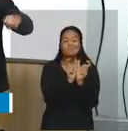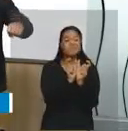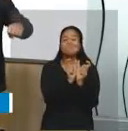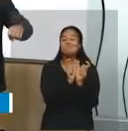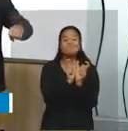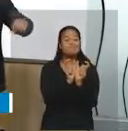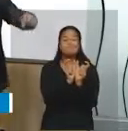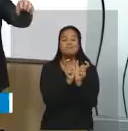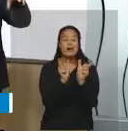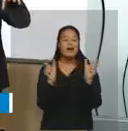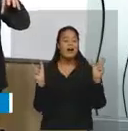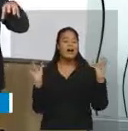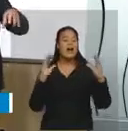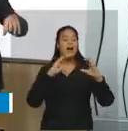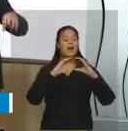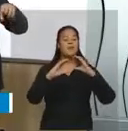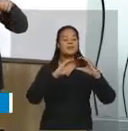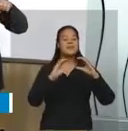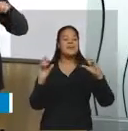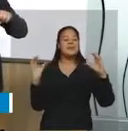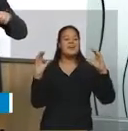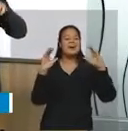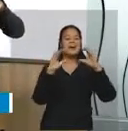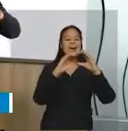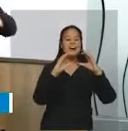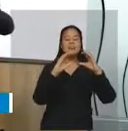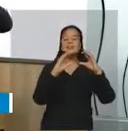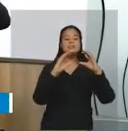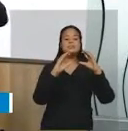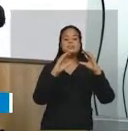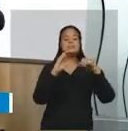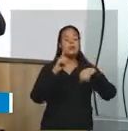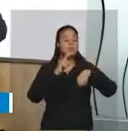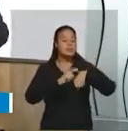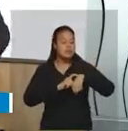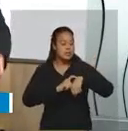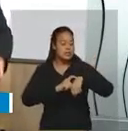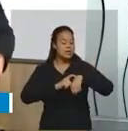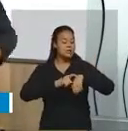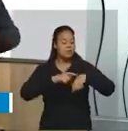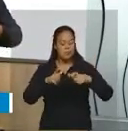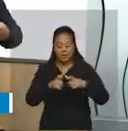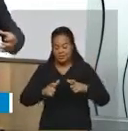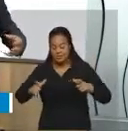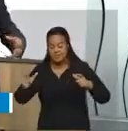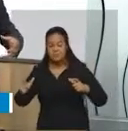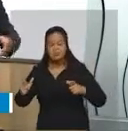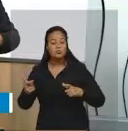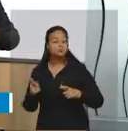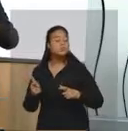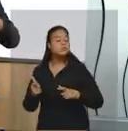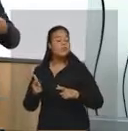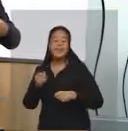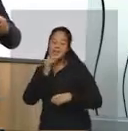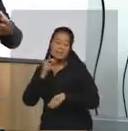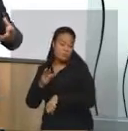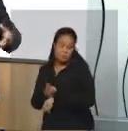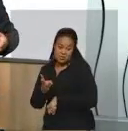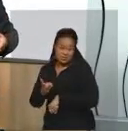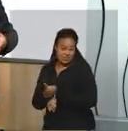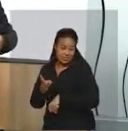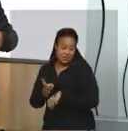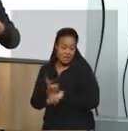não está localizada no mesmo tempo e espaço da outra com quem ela fala. Portanto, ela tem ali